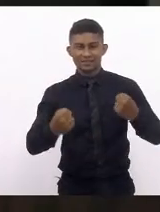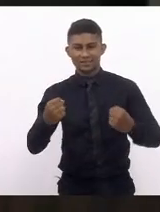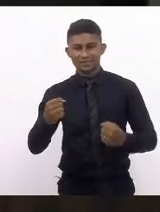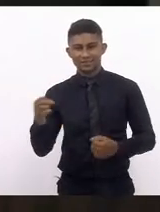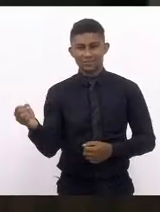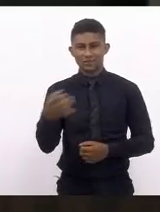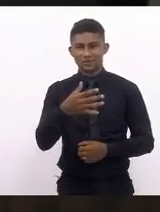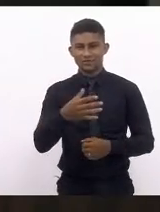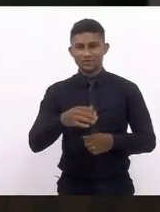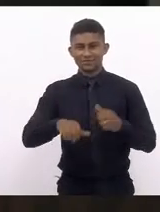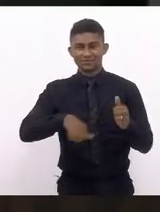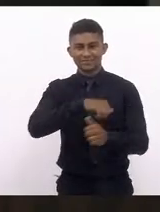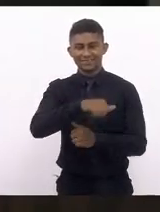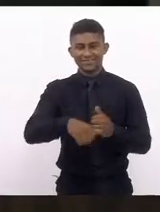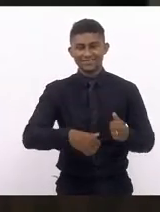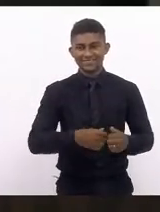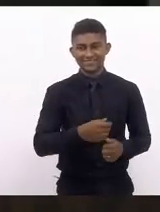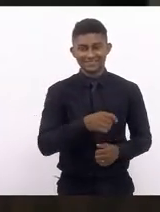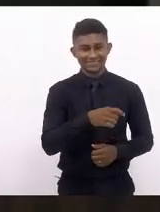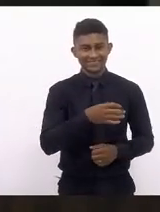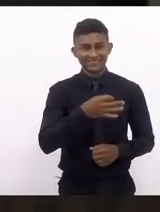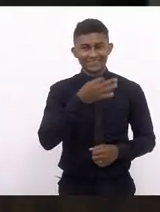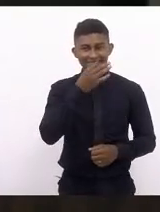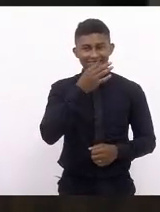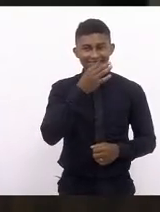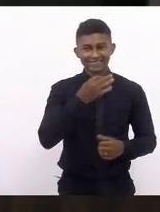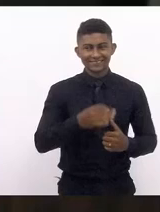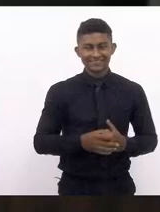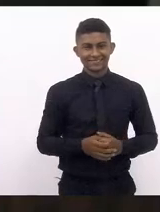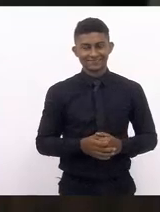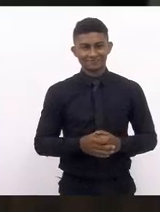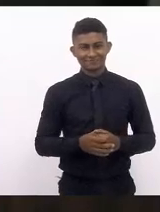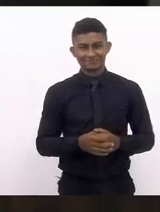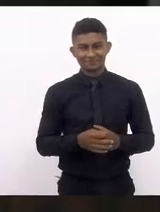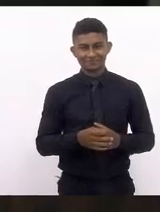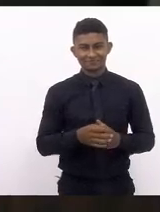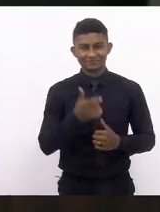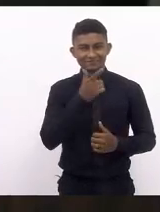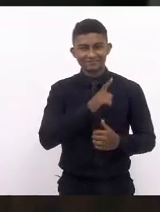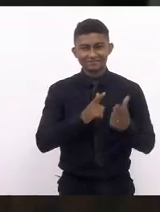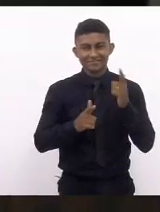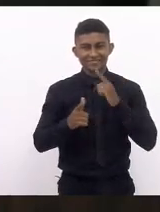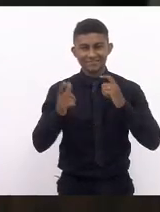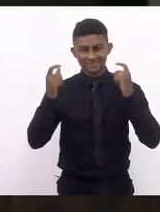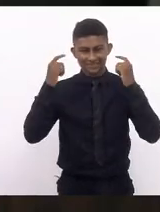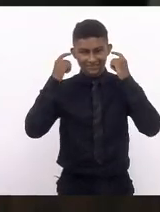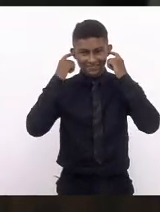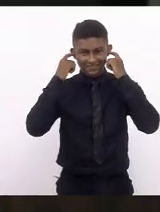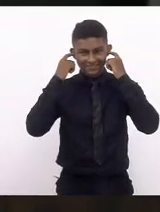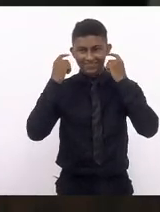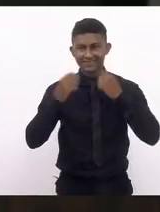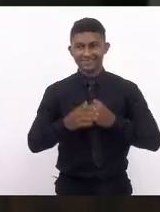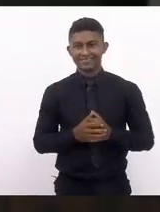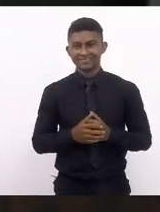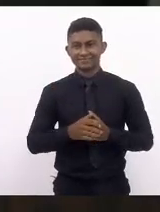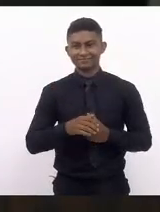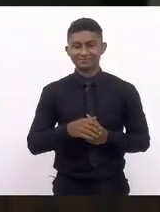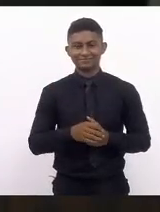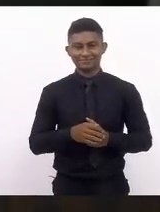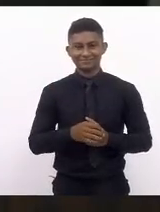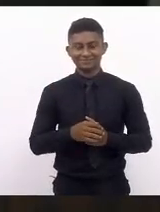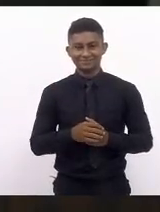trocavam a chupeta usada da pavor as orelha e era né Silvio